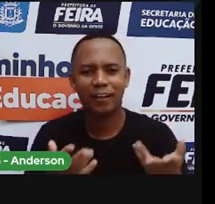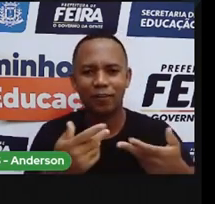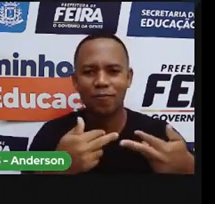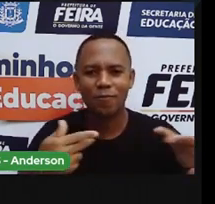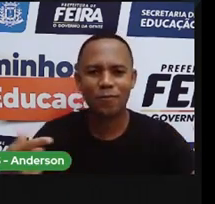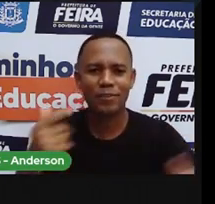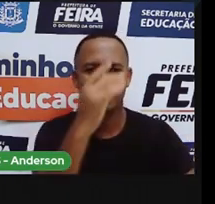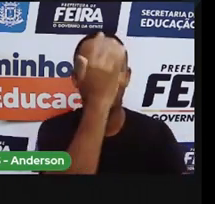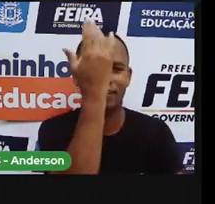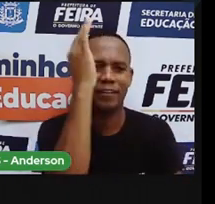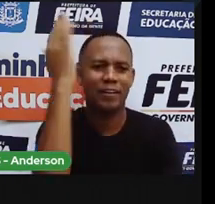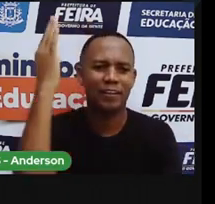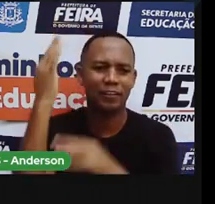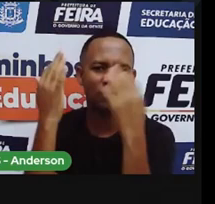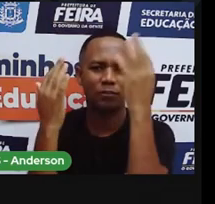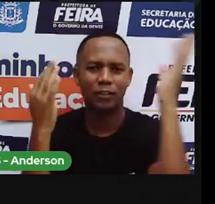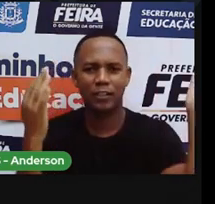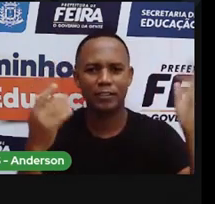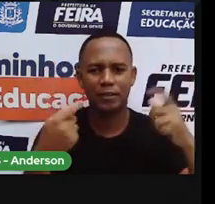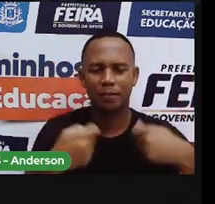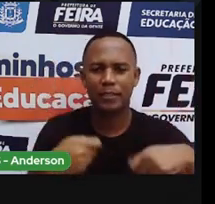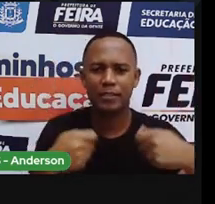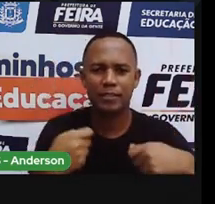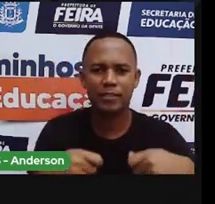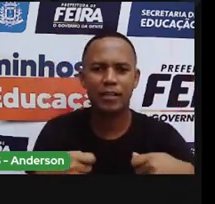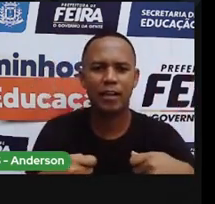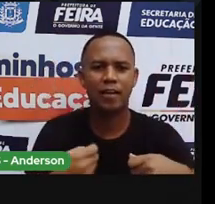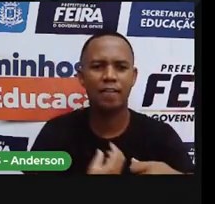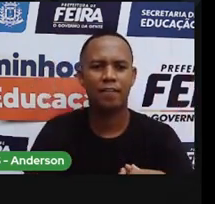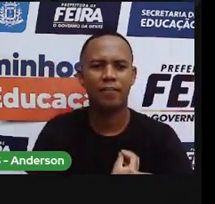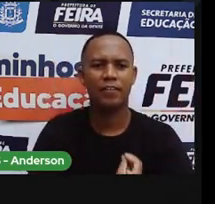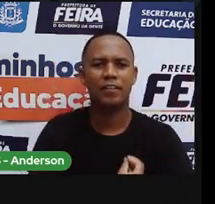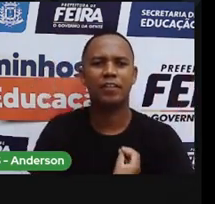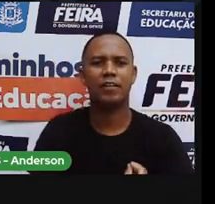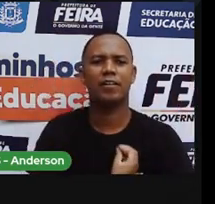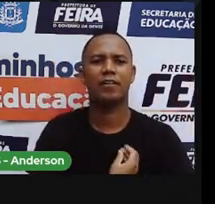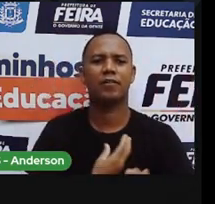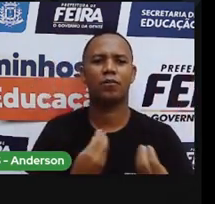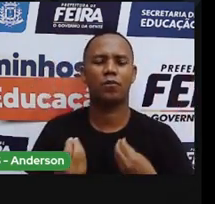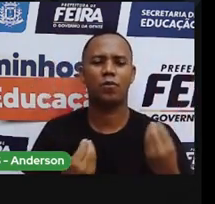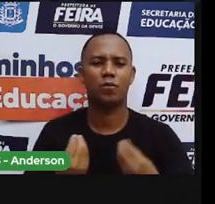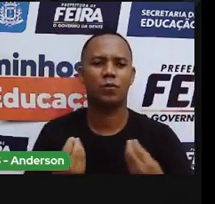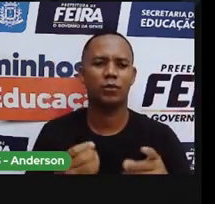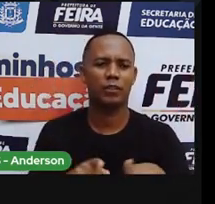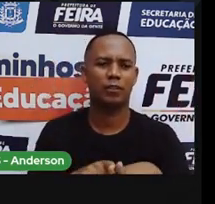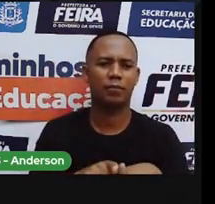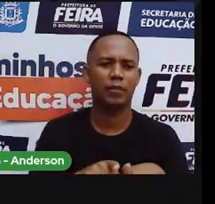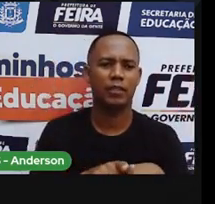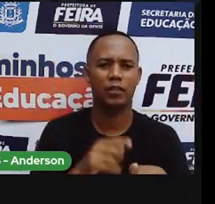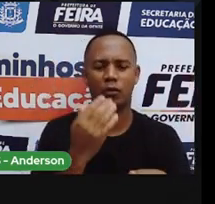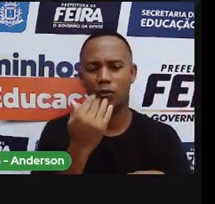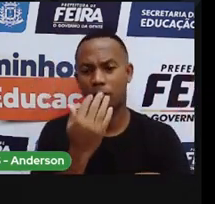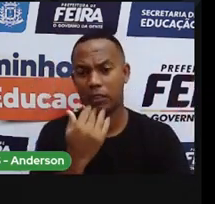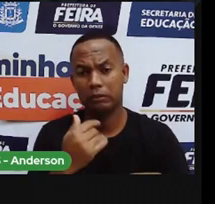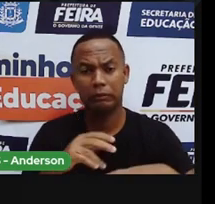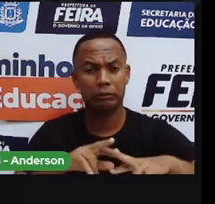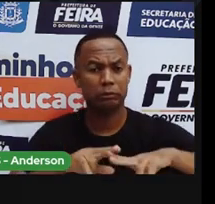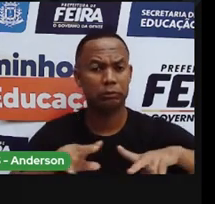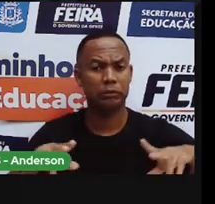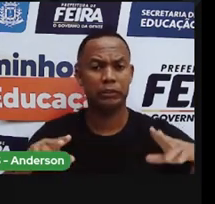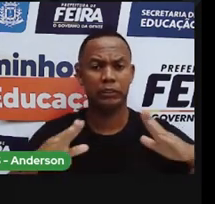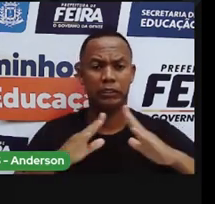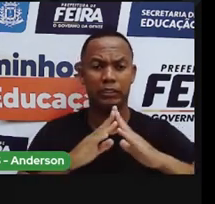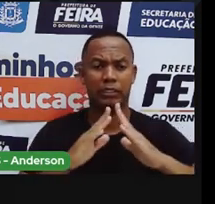tiramos da natureza o que precisamos para sobreviver. Desde o nosso alimento, a madeira que vai ser utilizada na nossa casa,